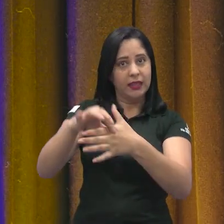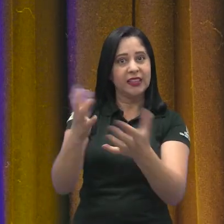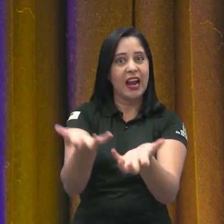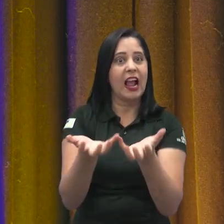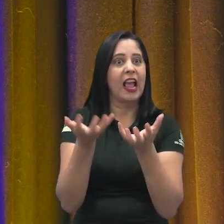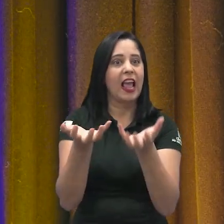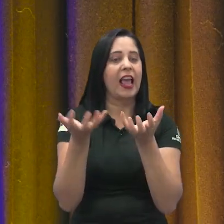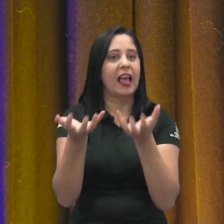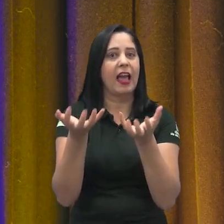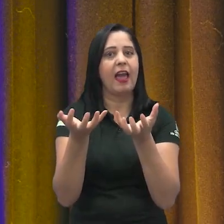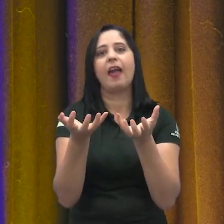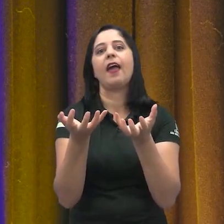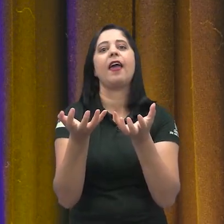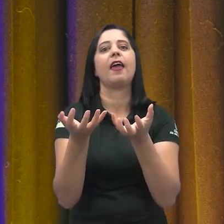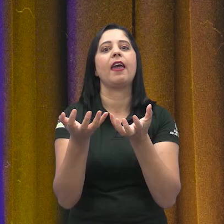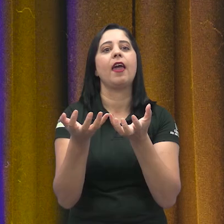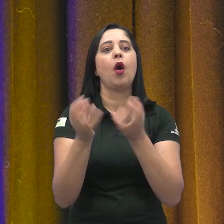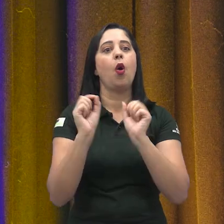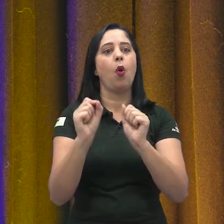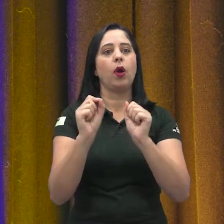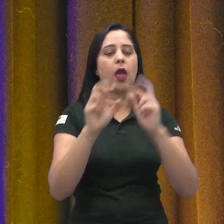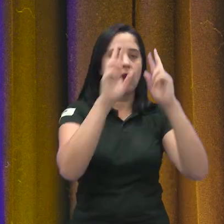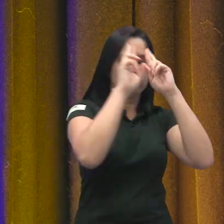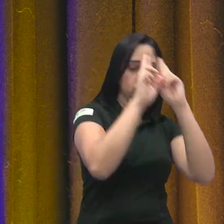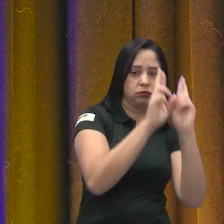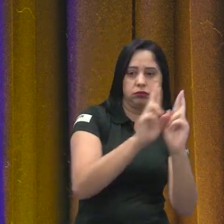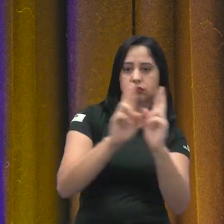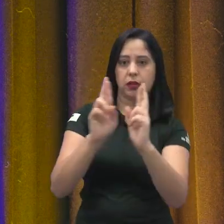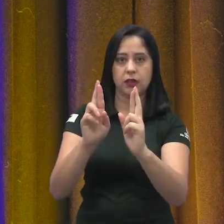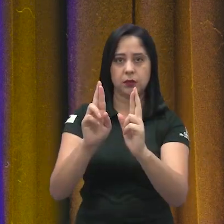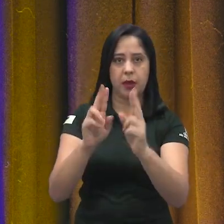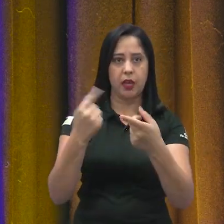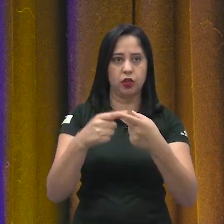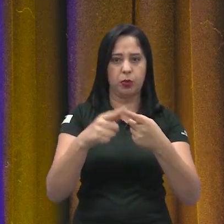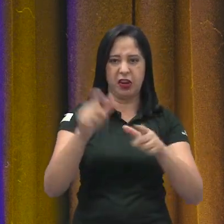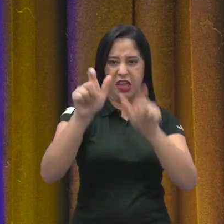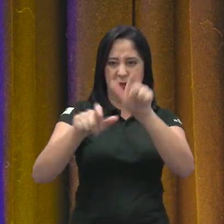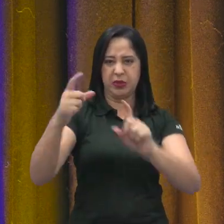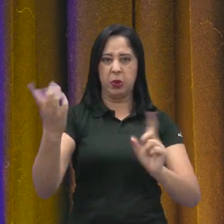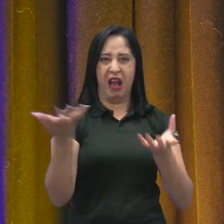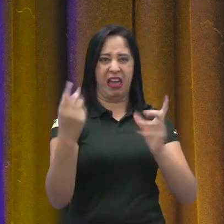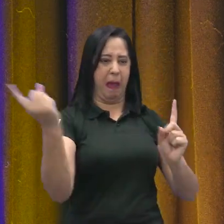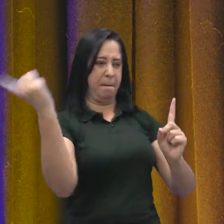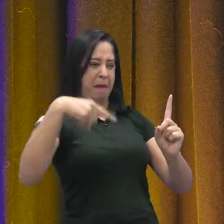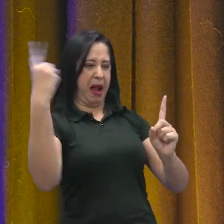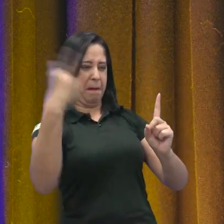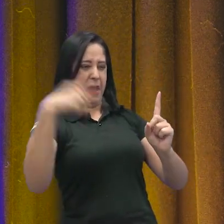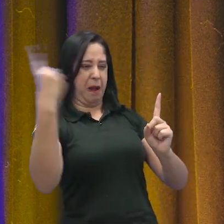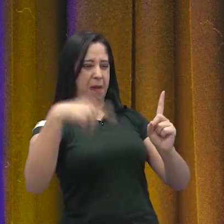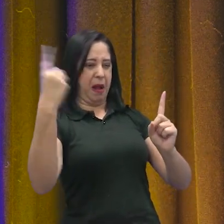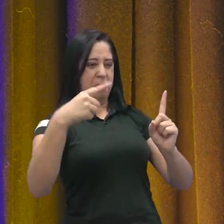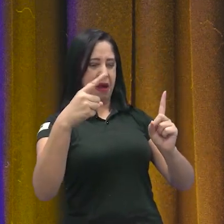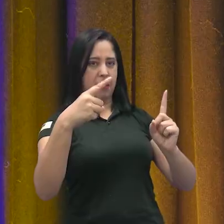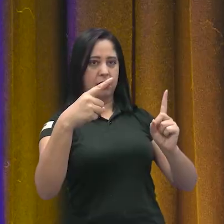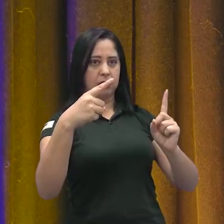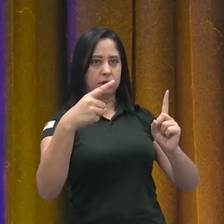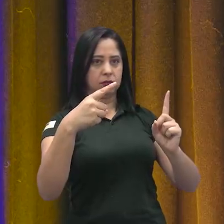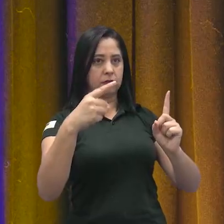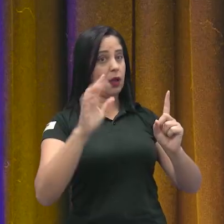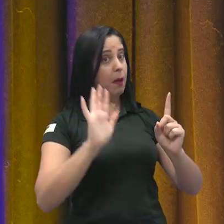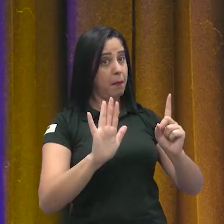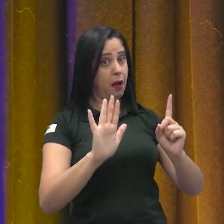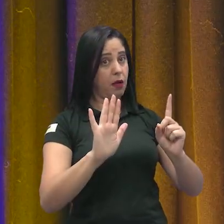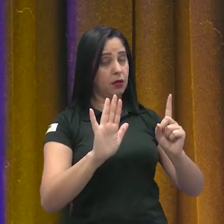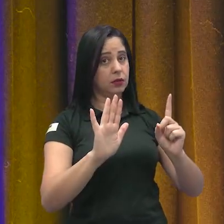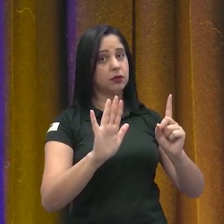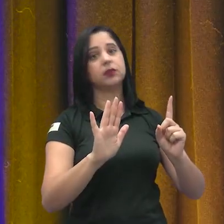mais fazer com que as pessoas respeitem elas por mandar ou por ser o dono da empresa, do que necessariamente por inspirar aquela